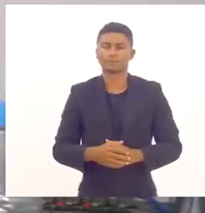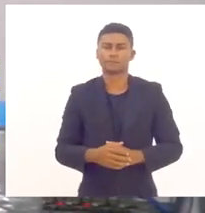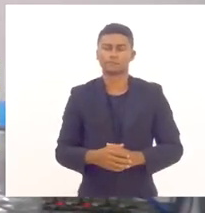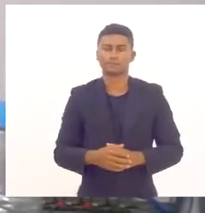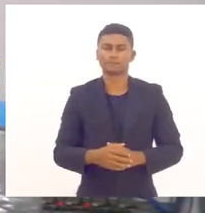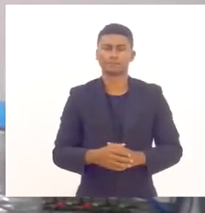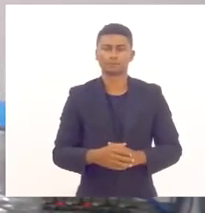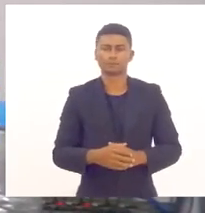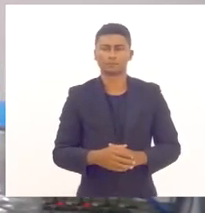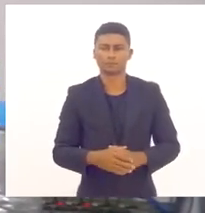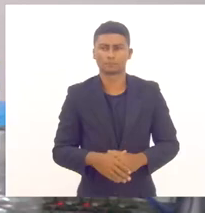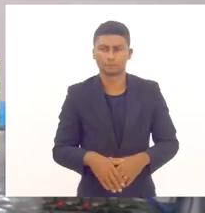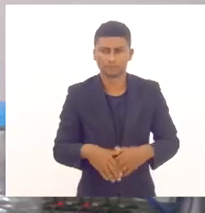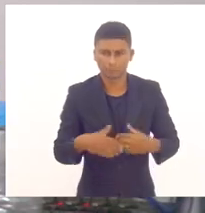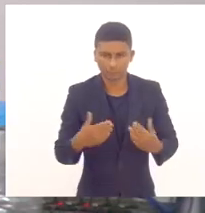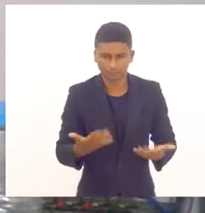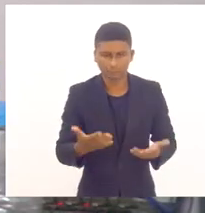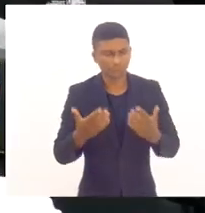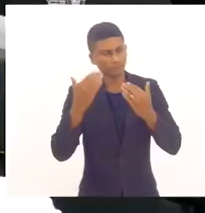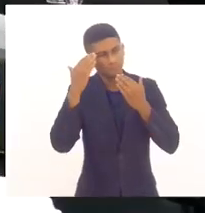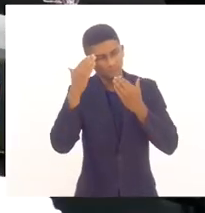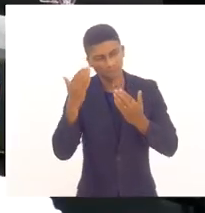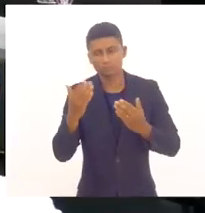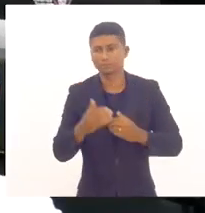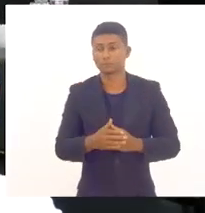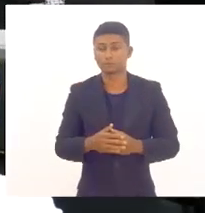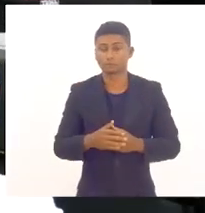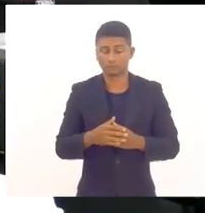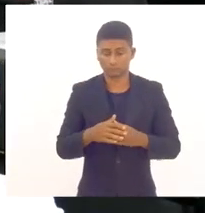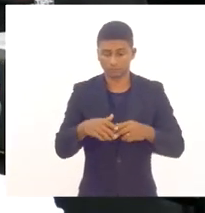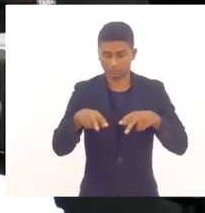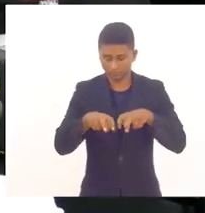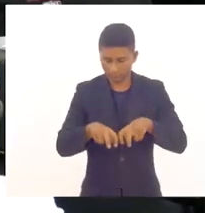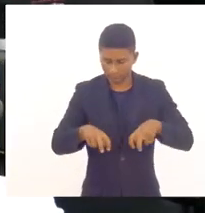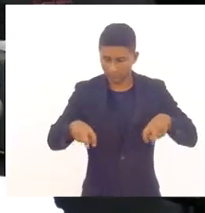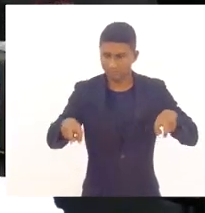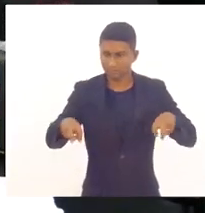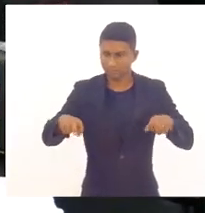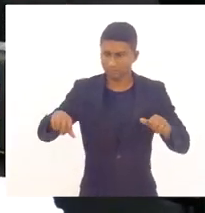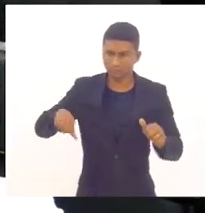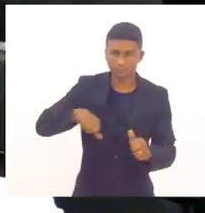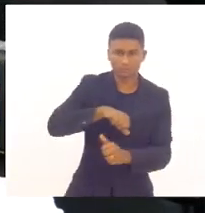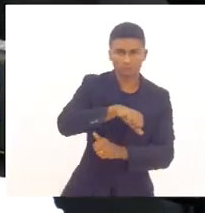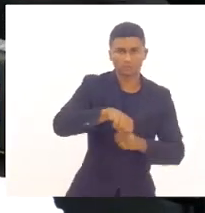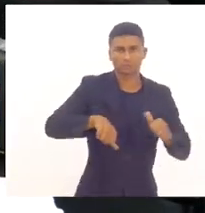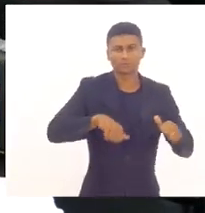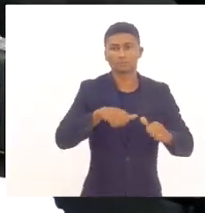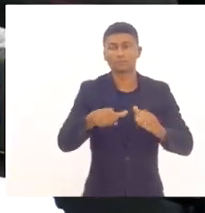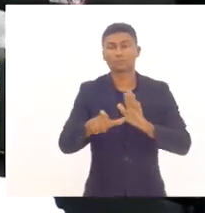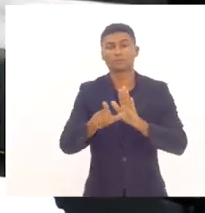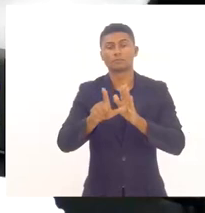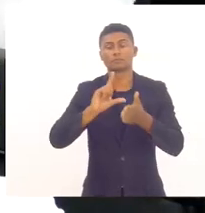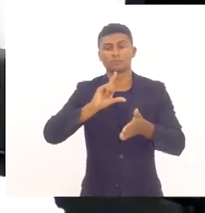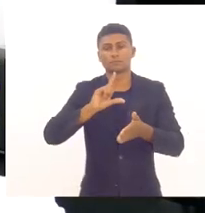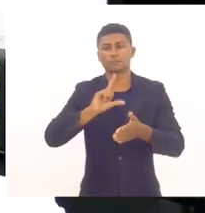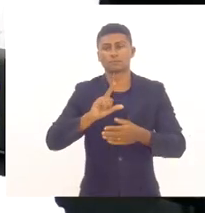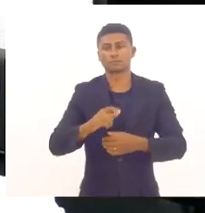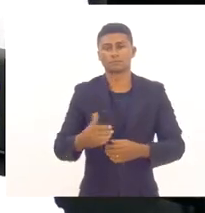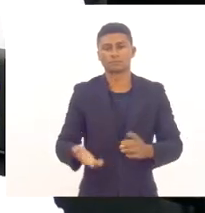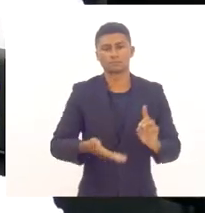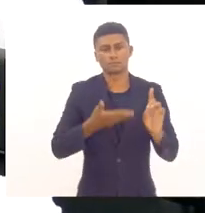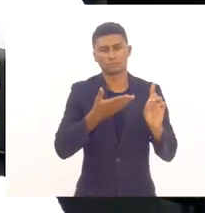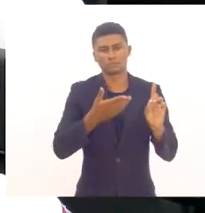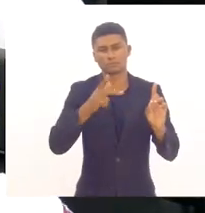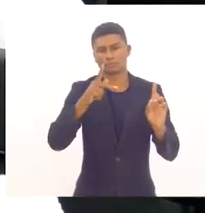antes de dissolver... Obrigado, Luciene. Antes de dissolver essa primeira mesa e convocar a segunda, o mestre